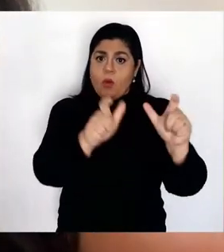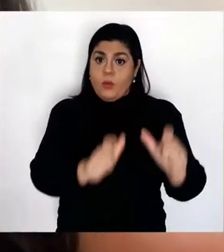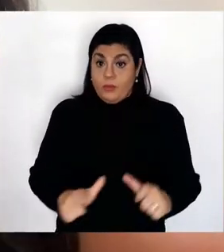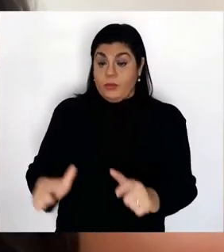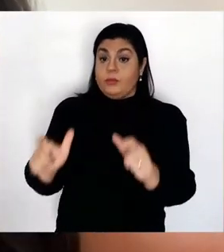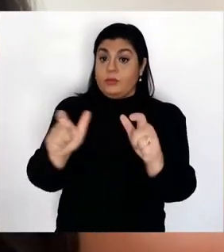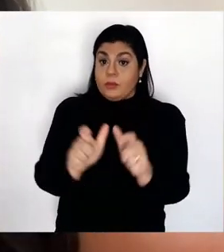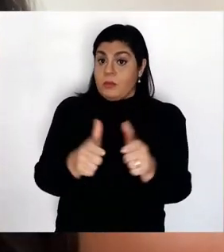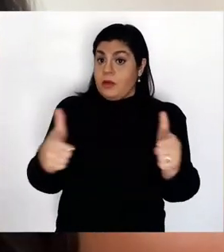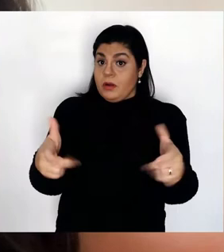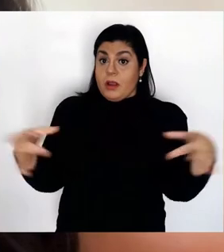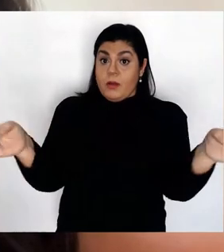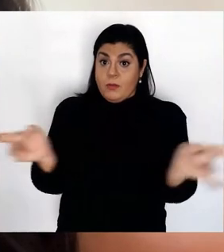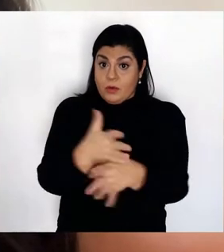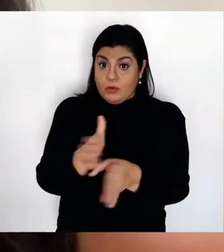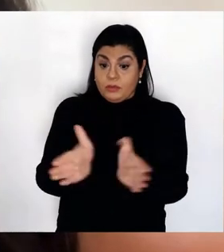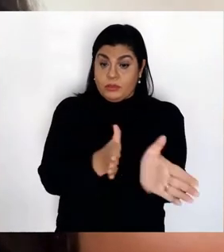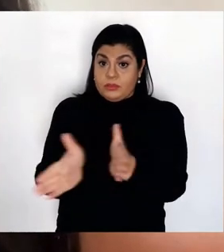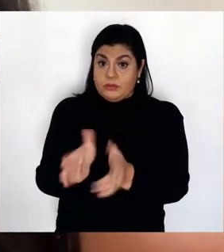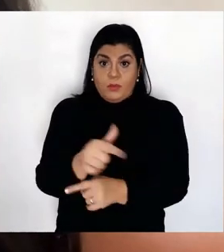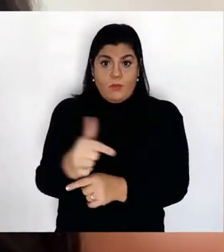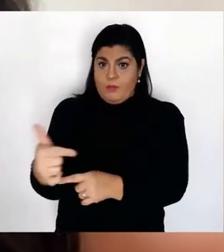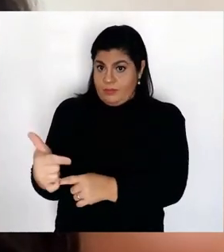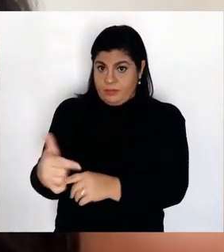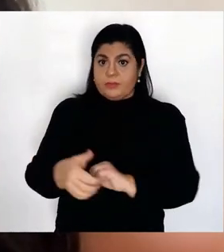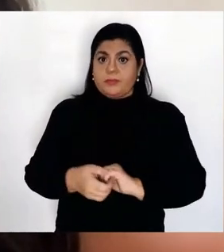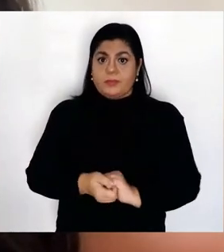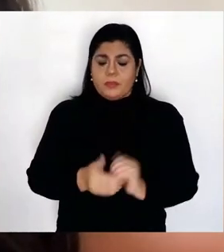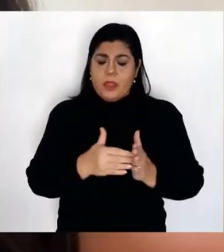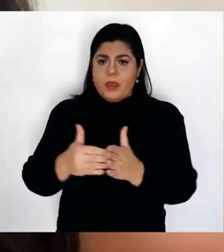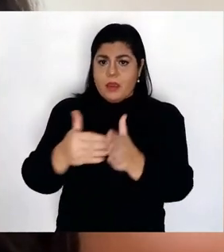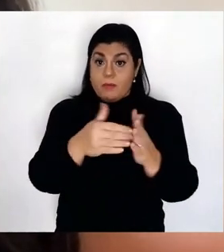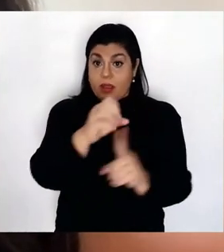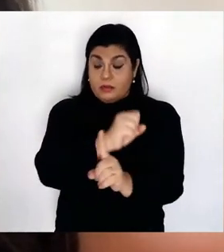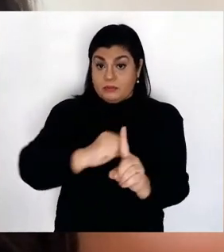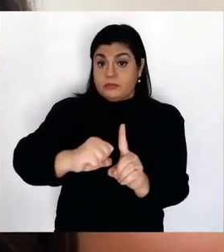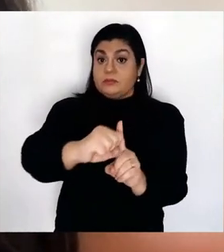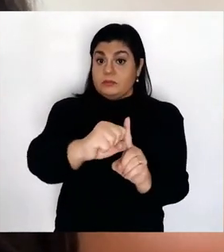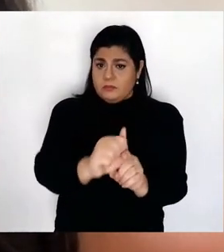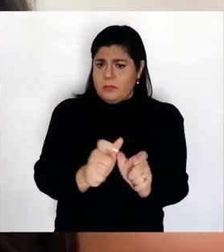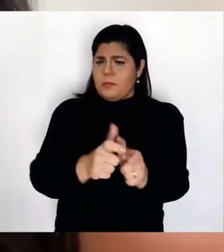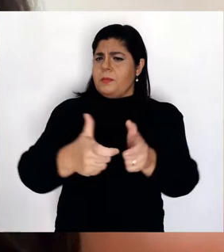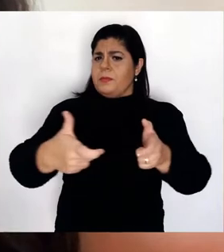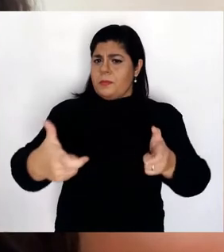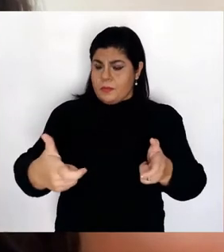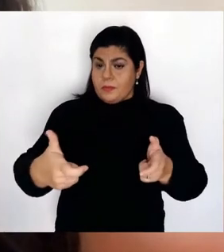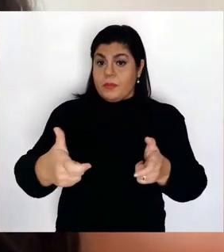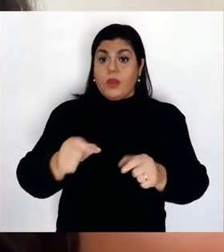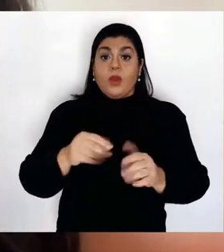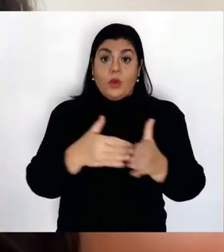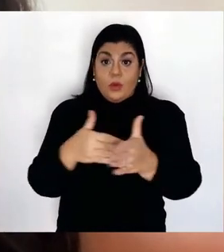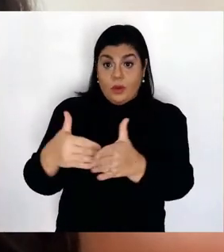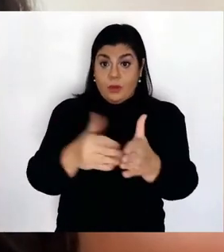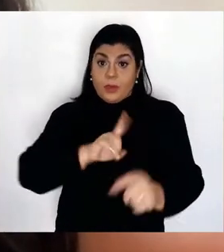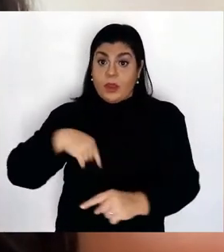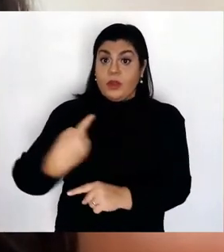lugares não estão preparados para nos receber. As barreiras sociais ainda são intensas, o que nos